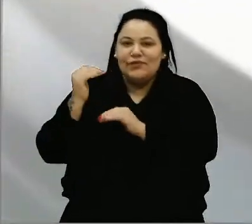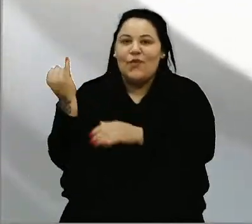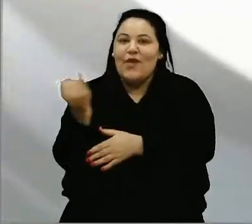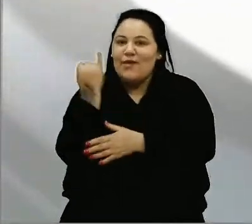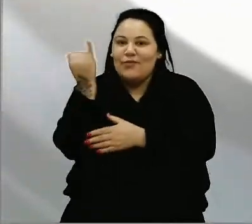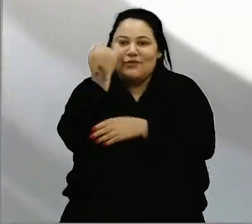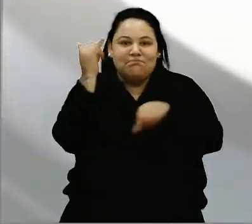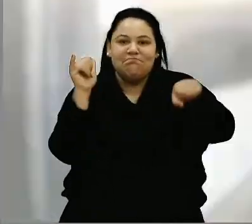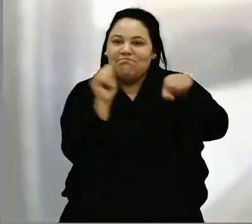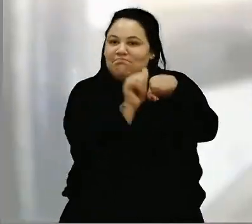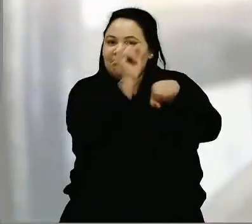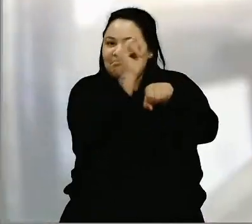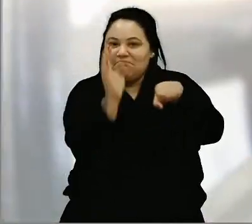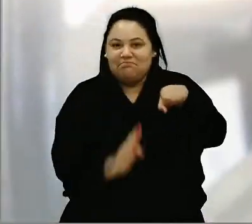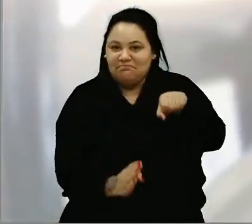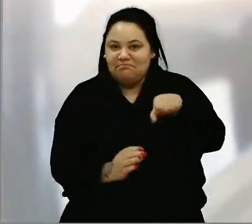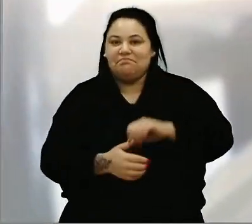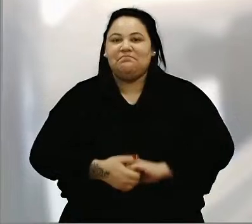do Brasil.